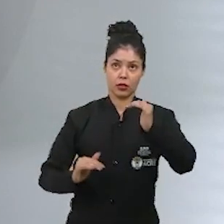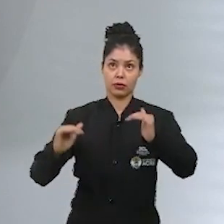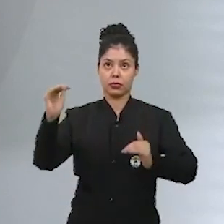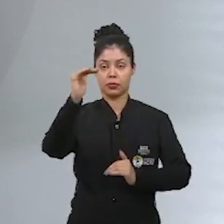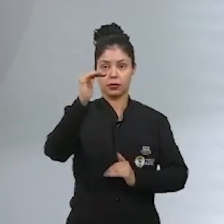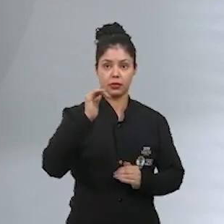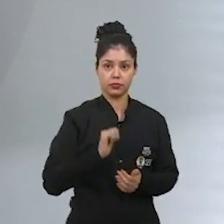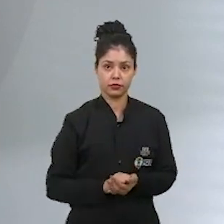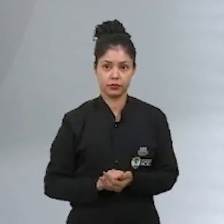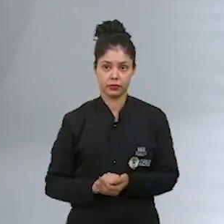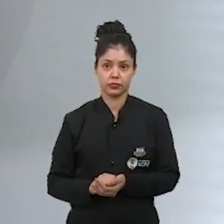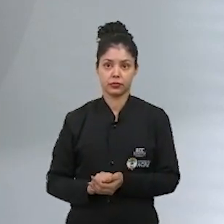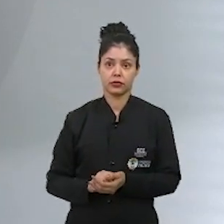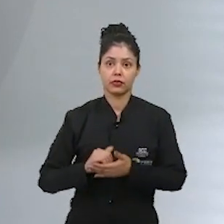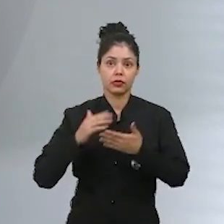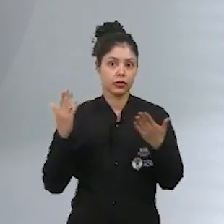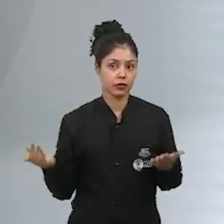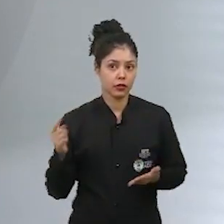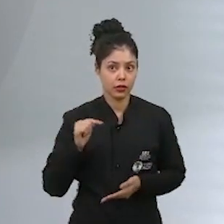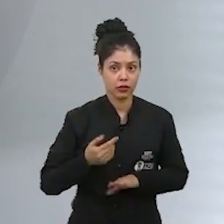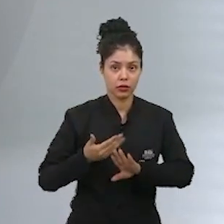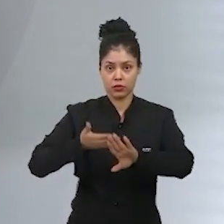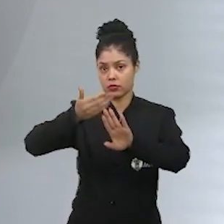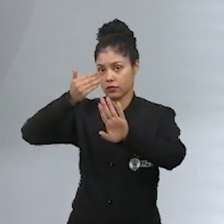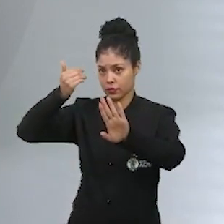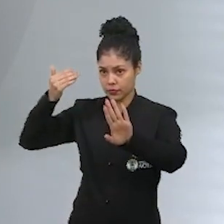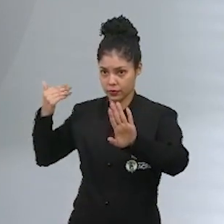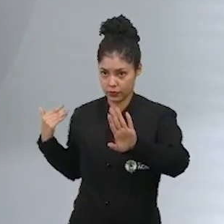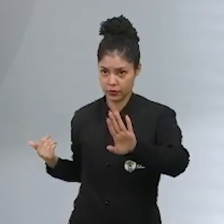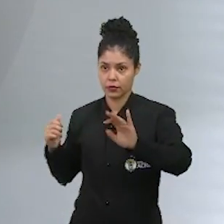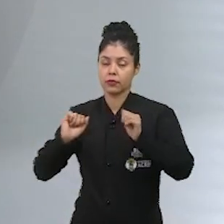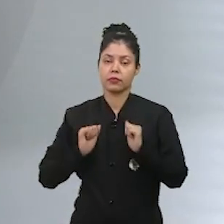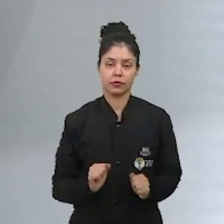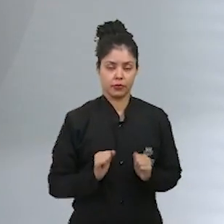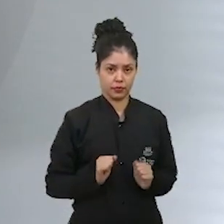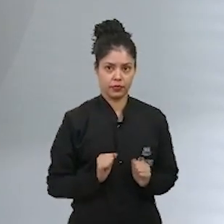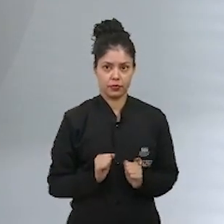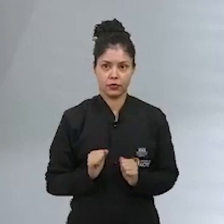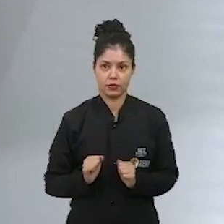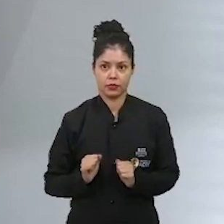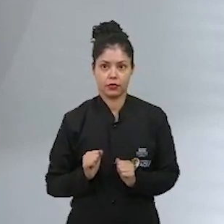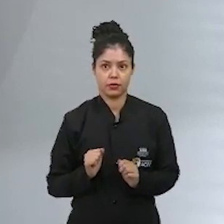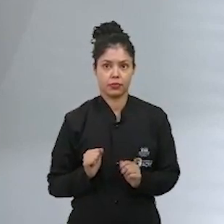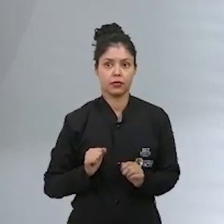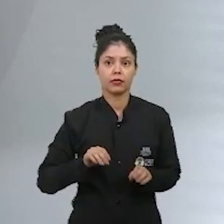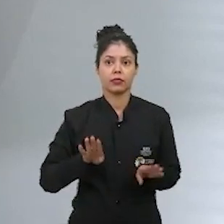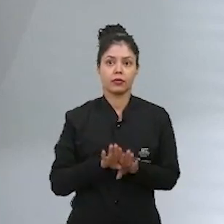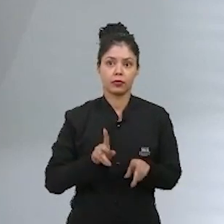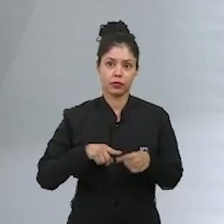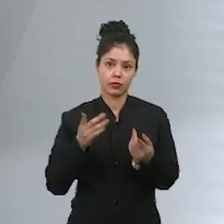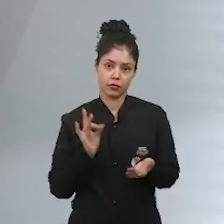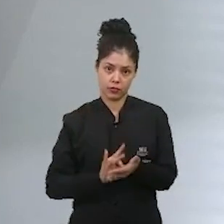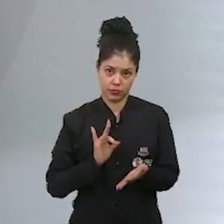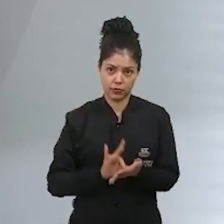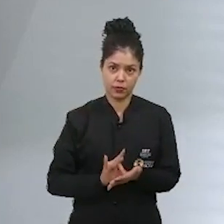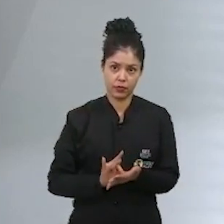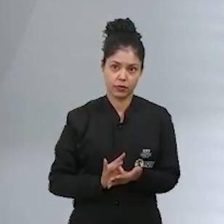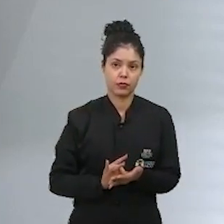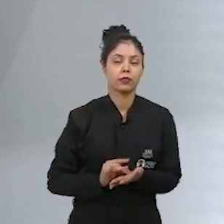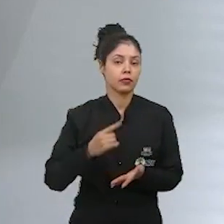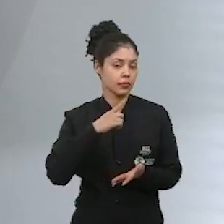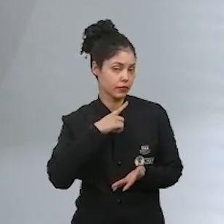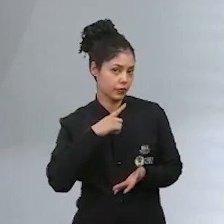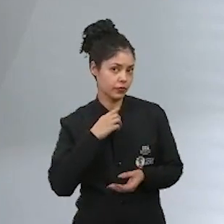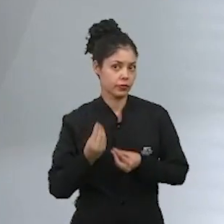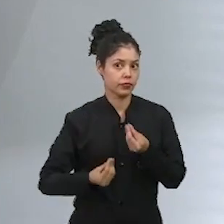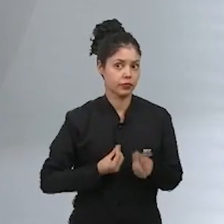elevadas também, no litoral. No passado, pode ser que tenha sido um passado bem distante, né? Na verdade, é o que nós temos